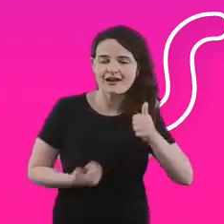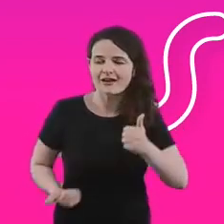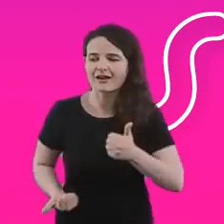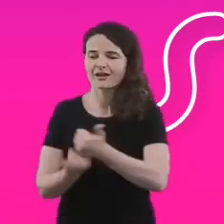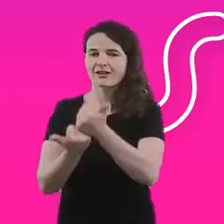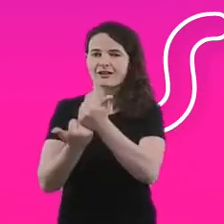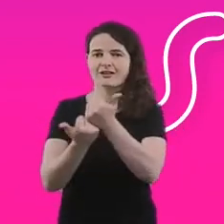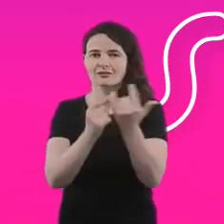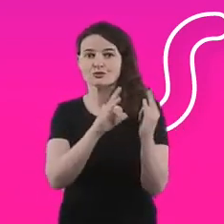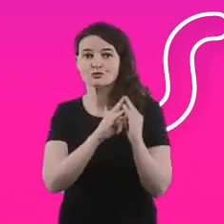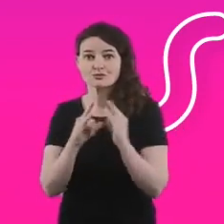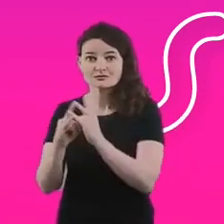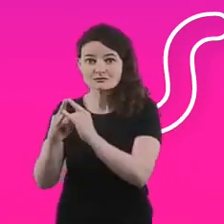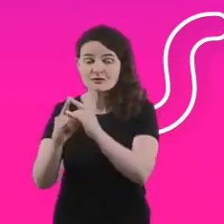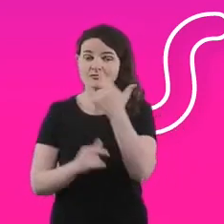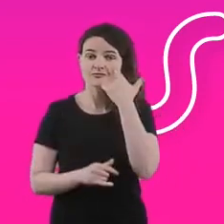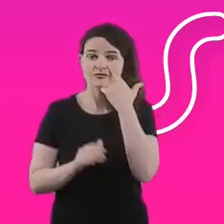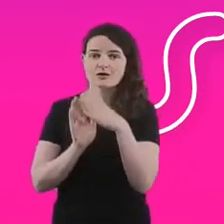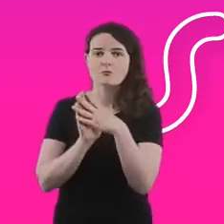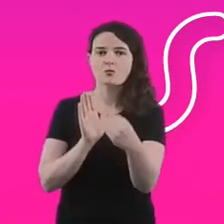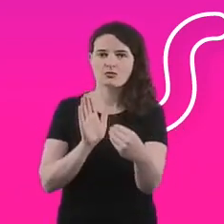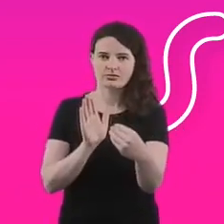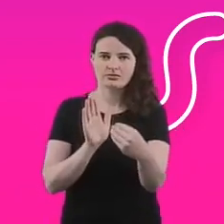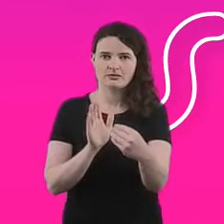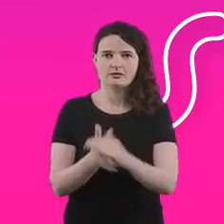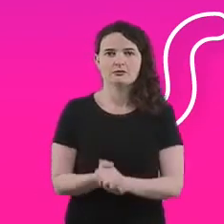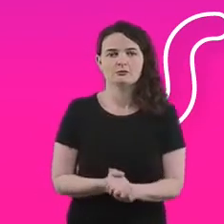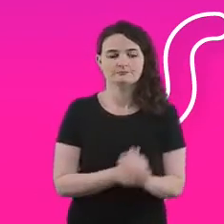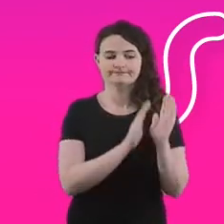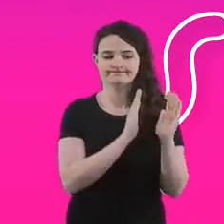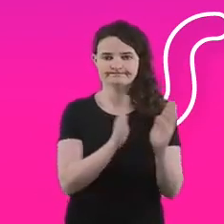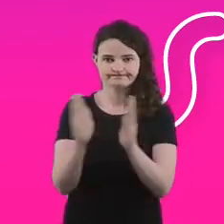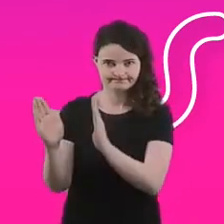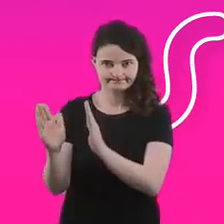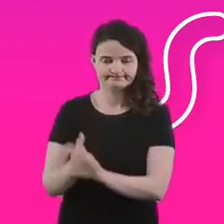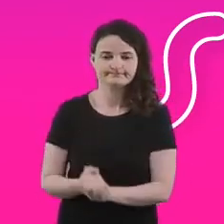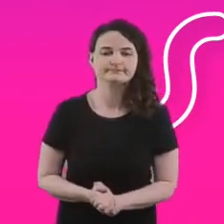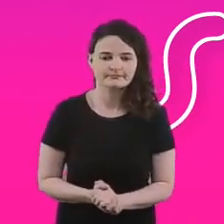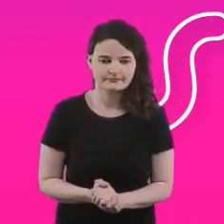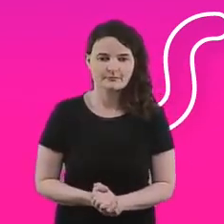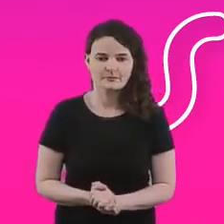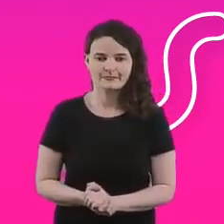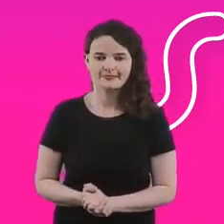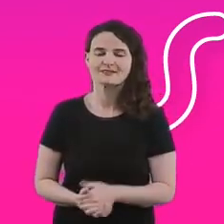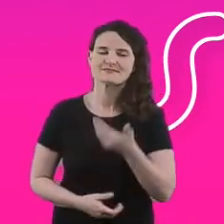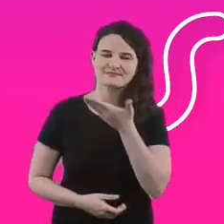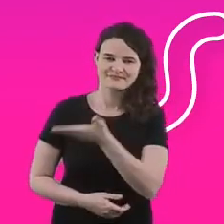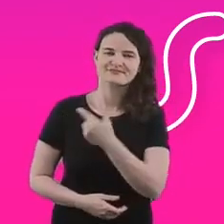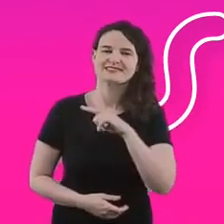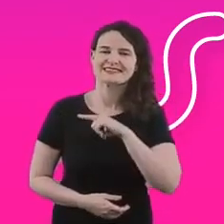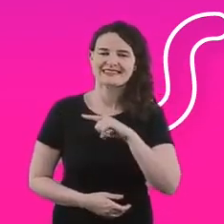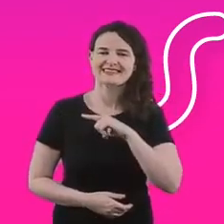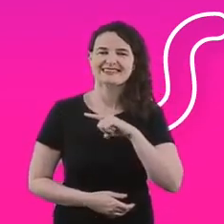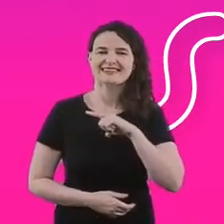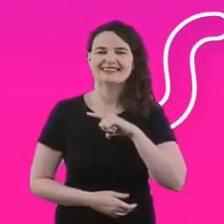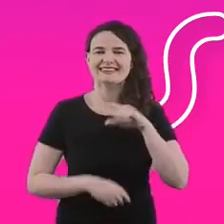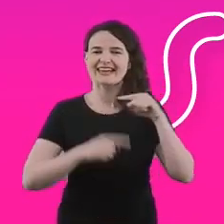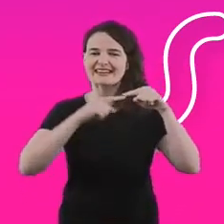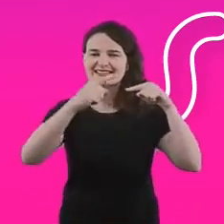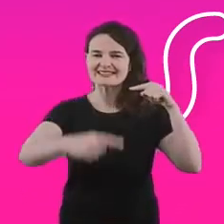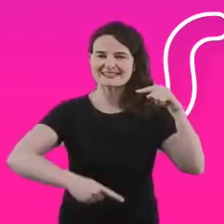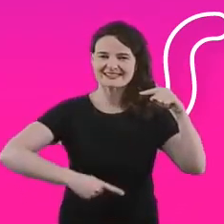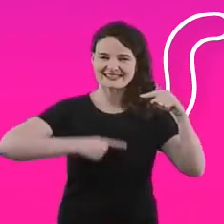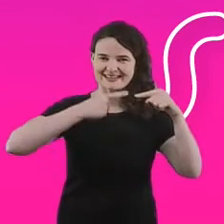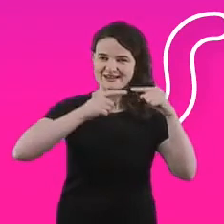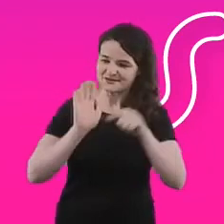modelo de atuação, dividindo ele em algumas etapas, né, nesse ciclo, para dar uma facilidade didática, em que a gente começa definindo